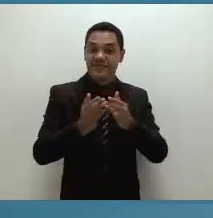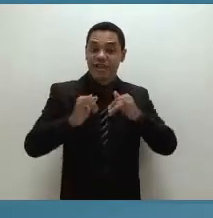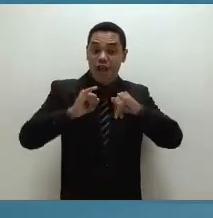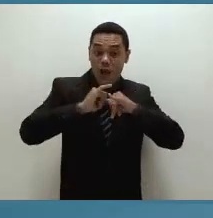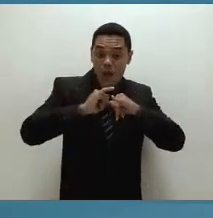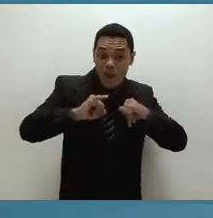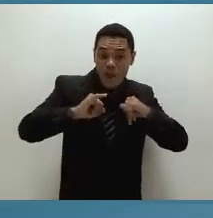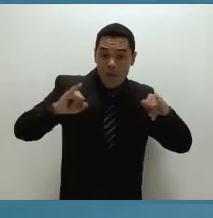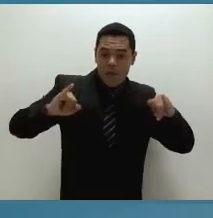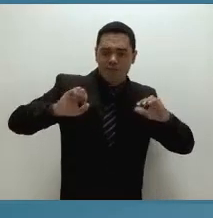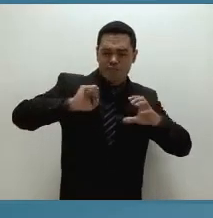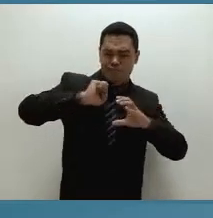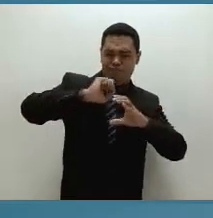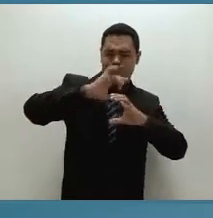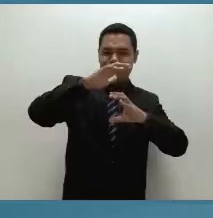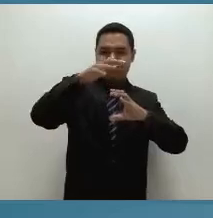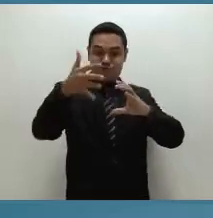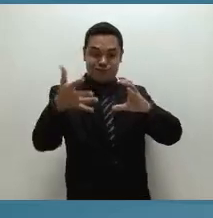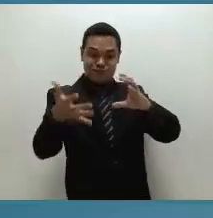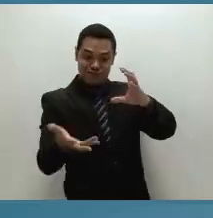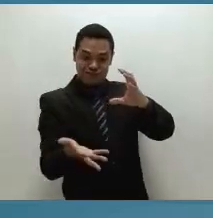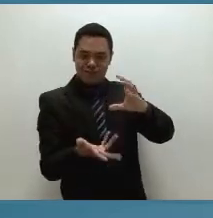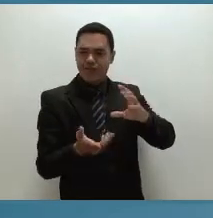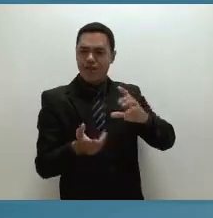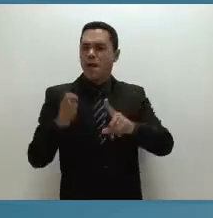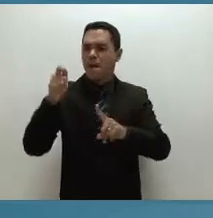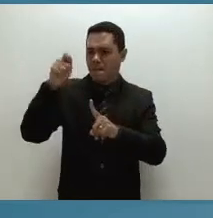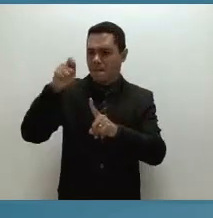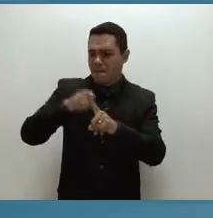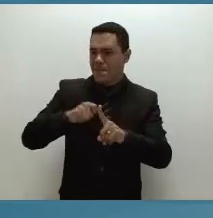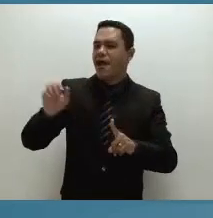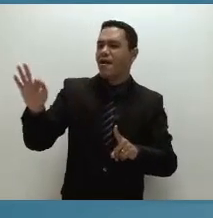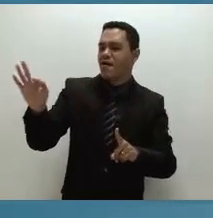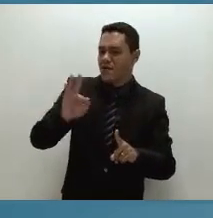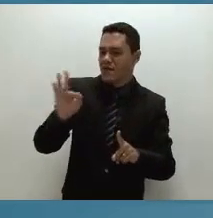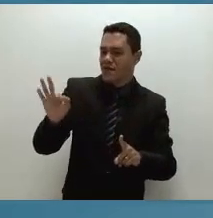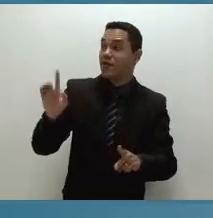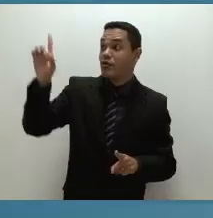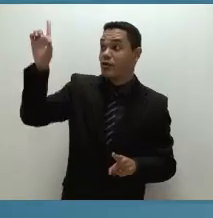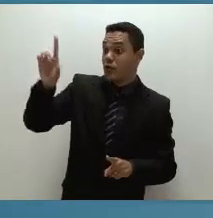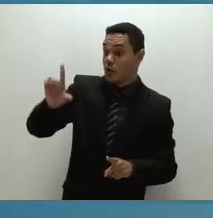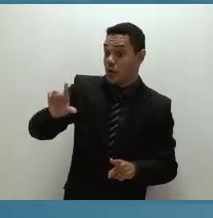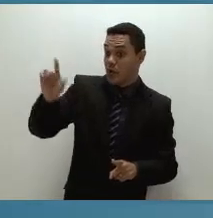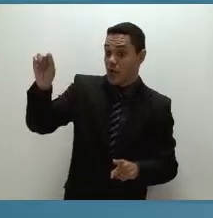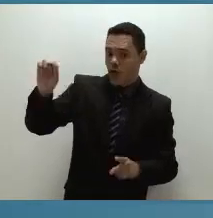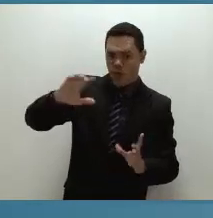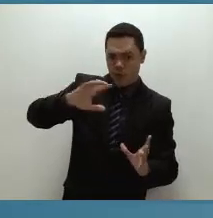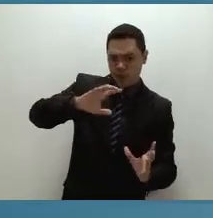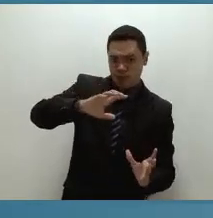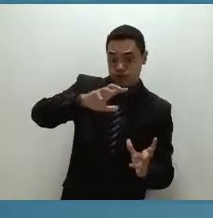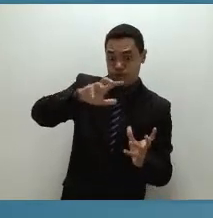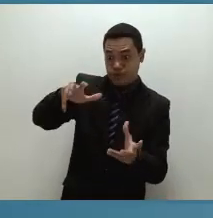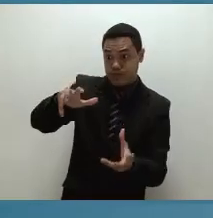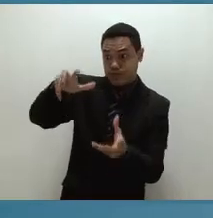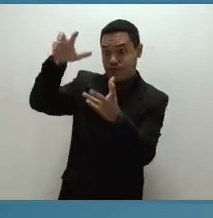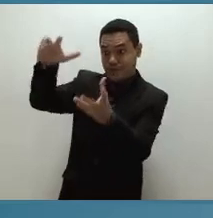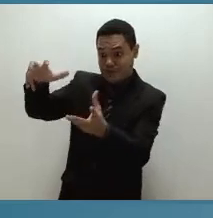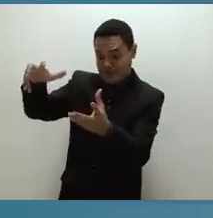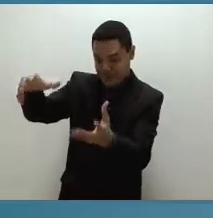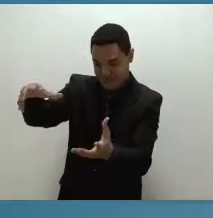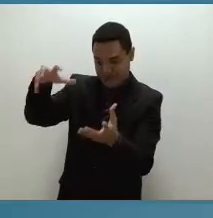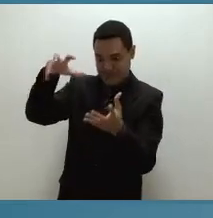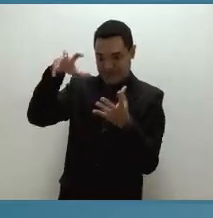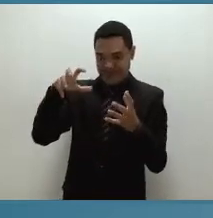mundo. A partir de fevereiro, Deus me coloca um mundo nas mãos, que é este.